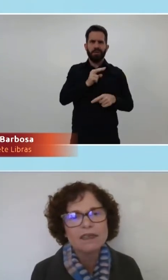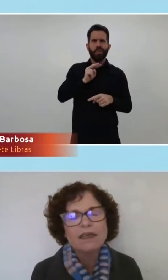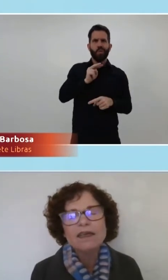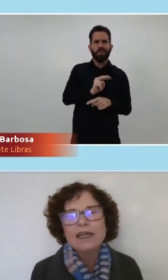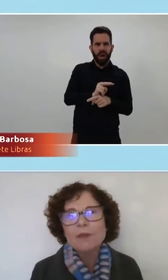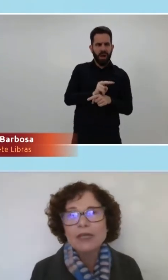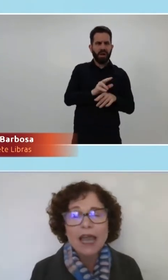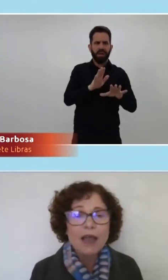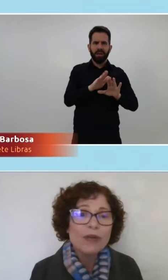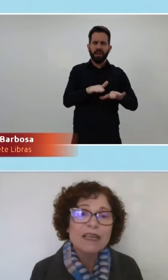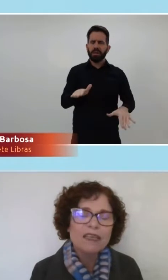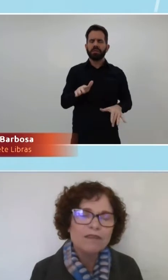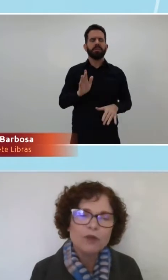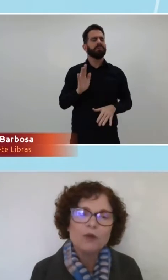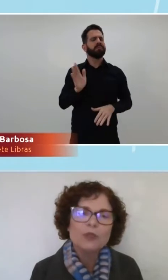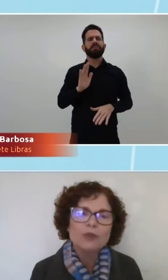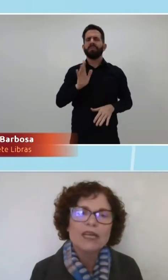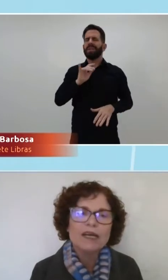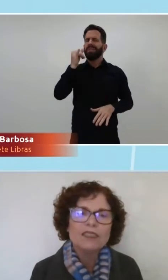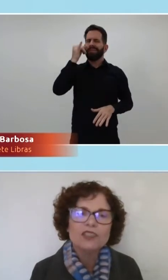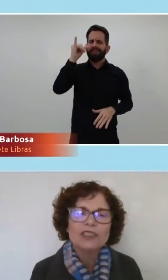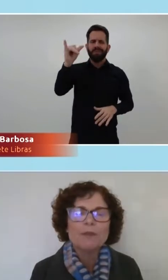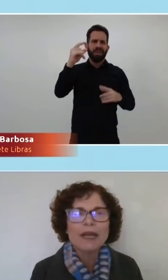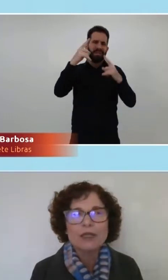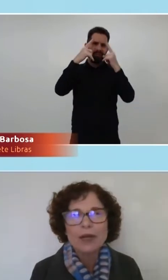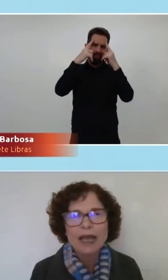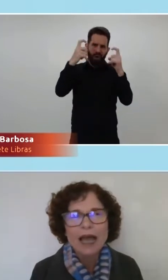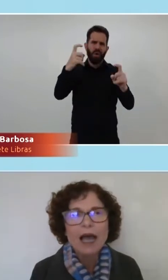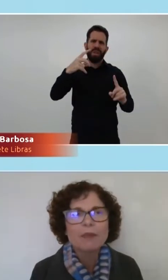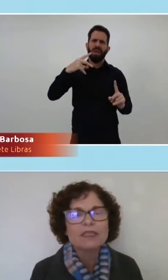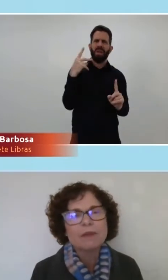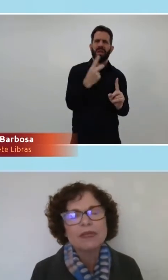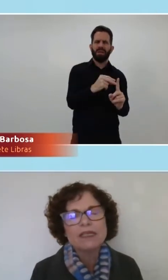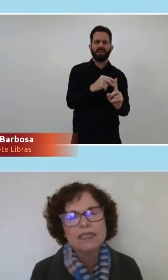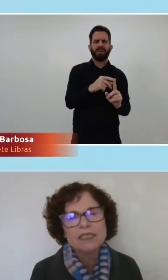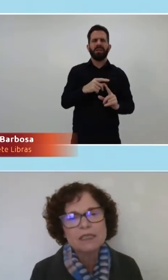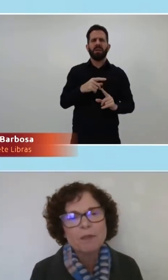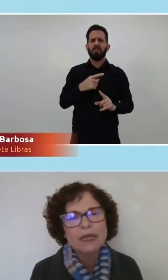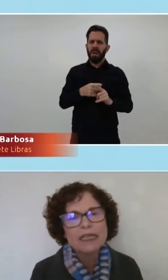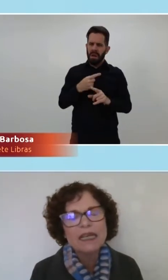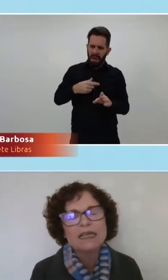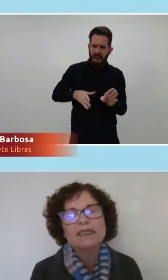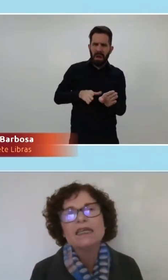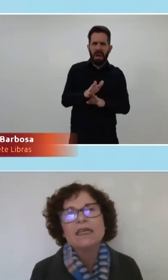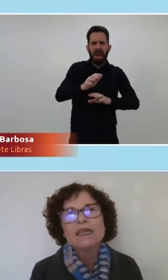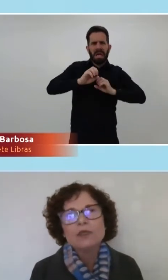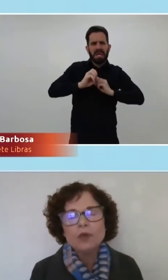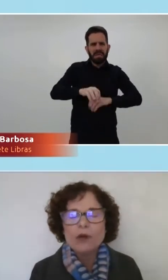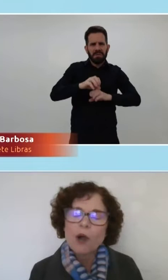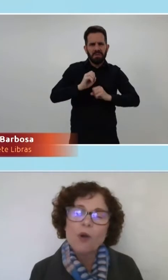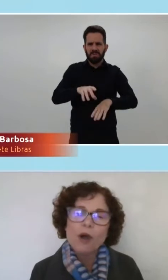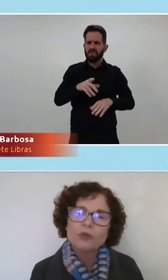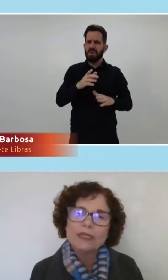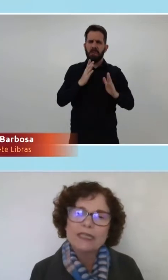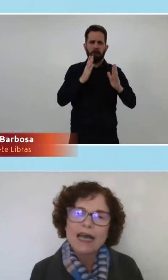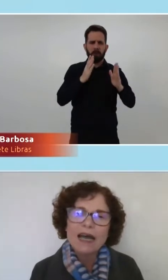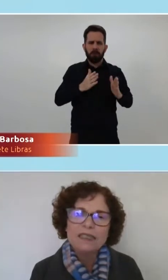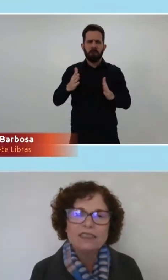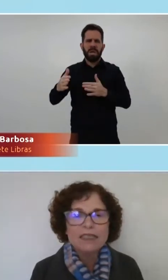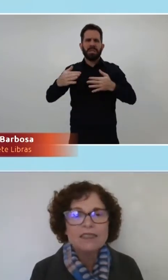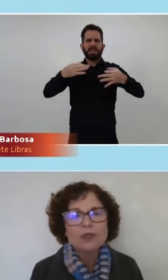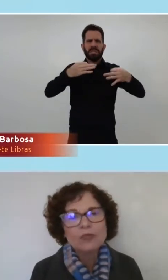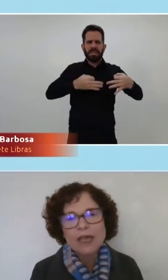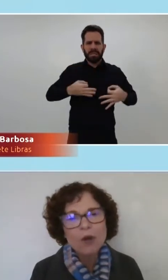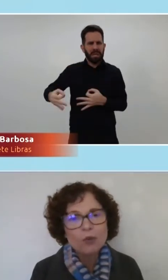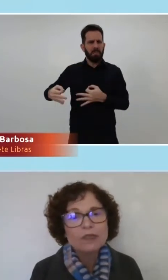violência? Né? Porque há um equívoco muito grande que, para educar, para estabelecer disciplina ou autoridade,